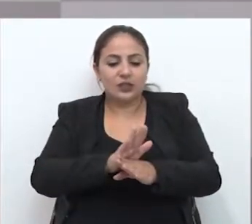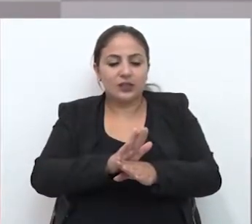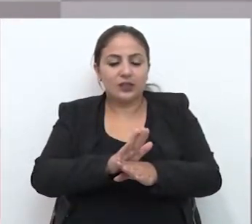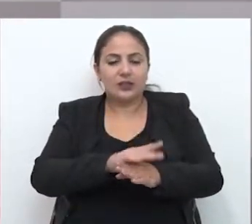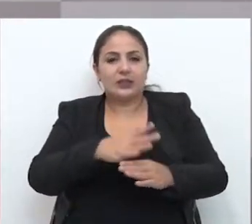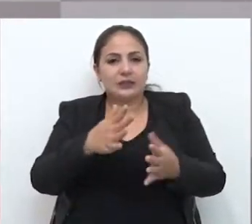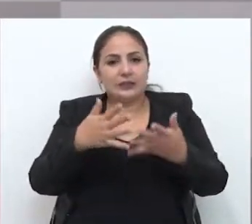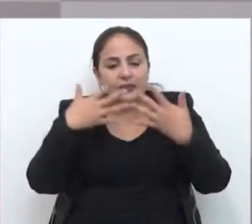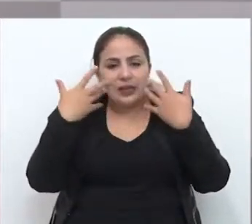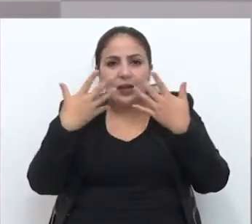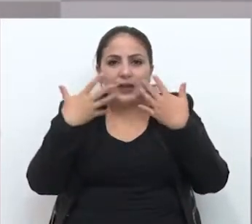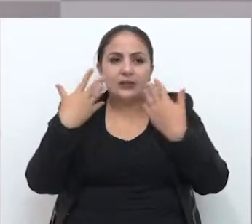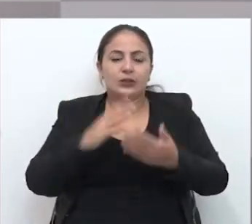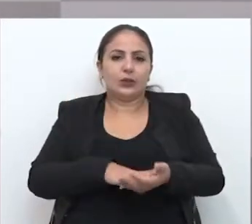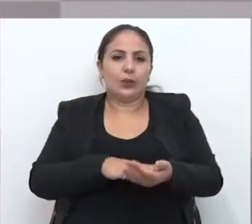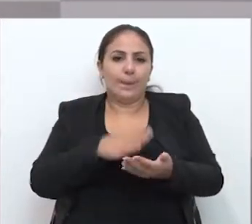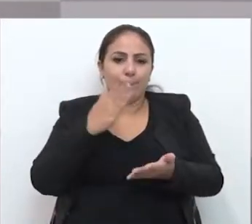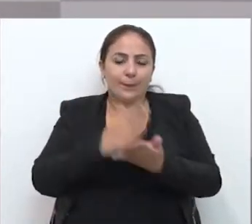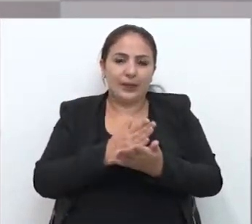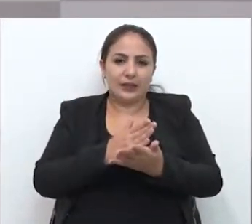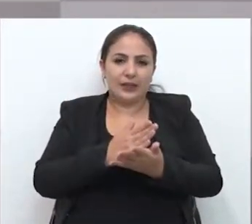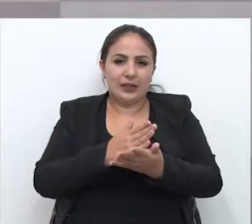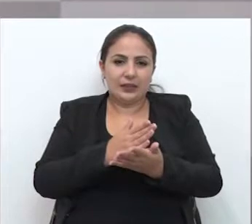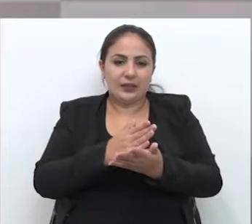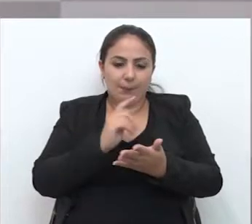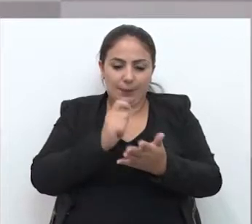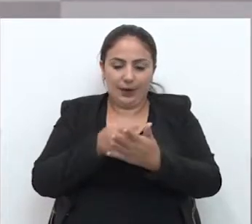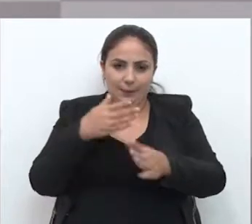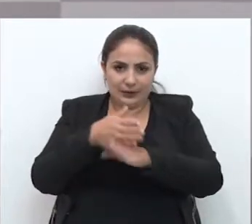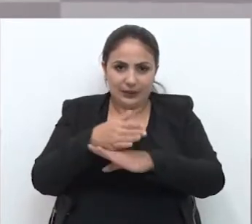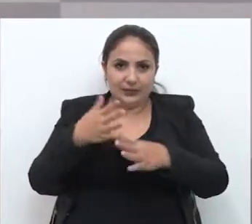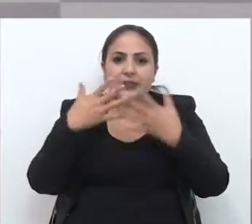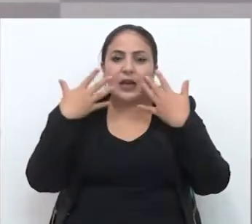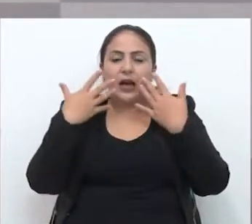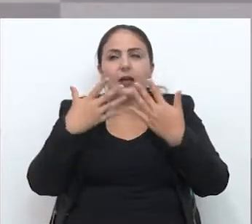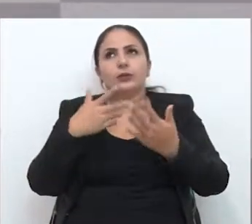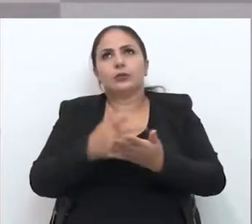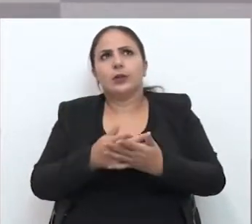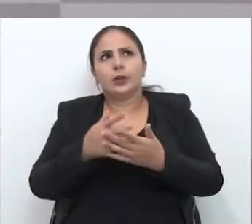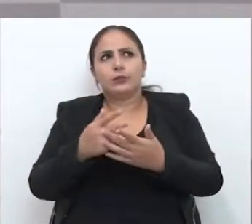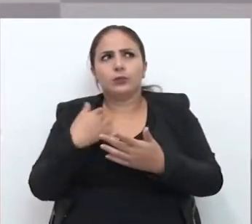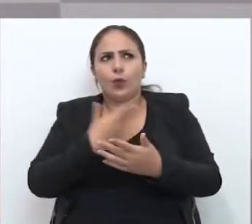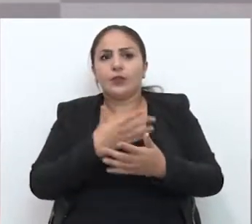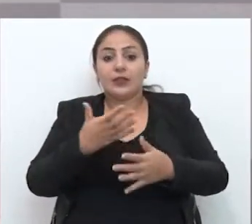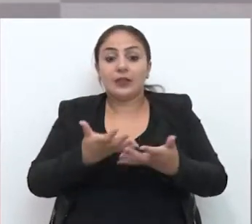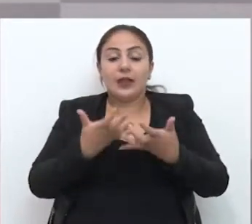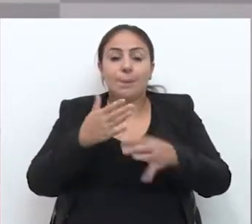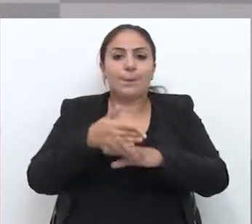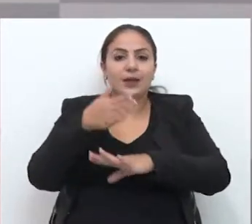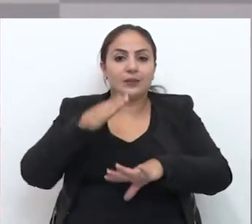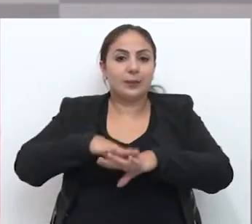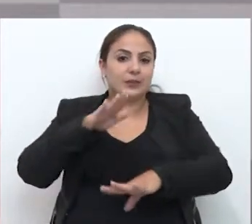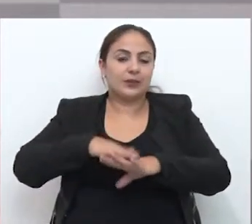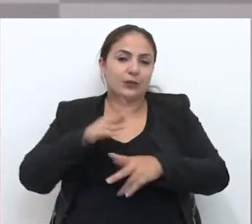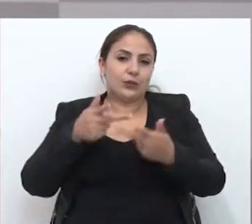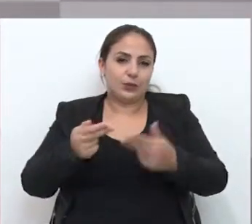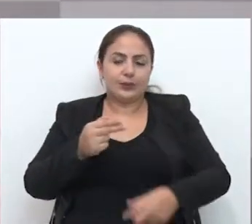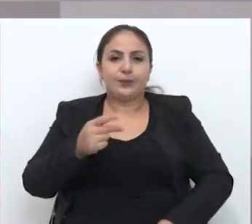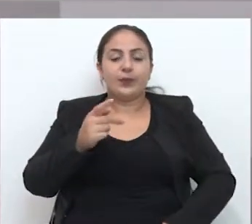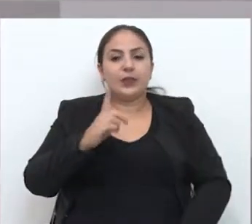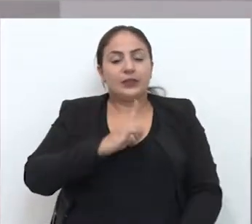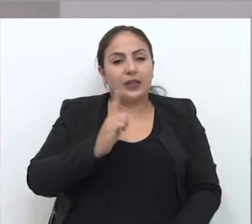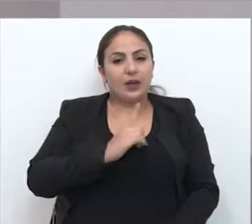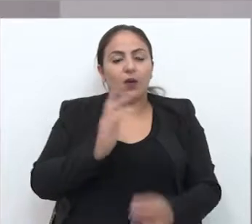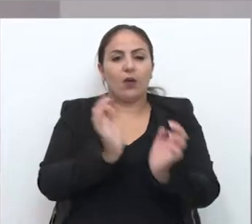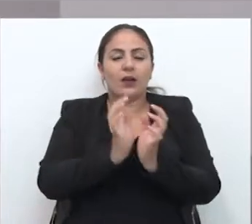ainda em teatros, né? Meia entradas nos teatros, e a gente quer elaborar mais coisas ainda, inclusive tenho colegas